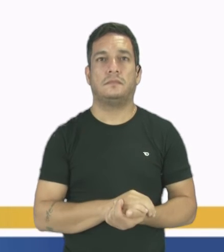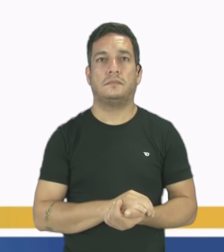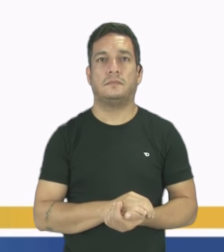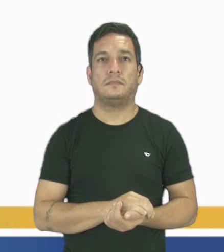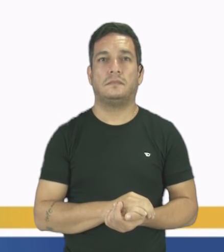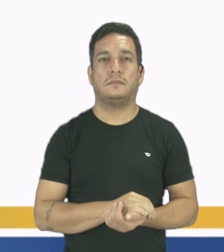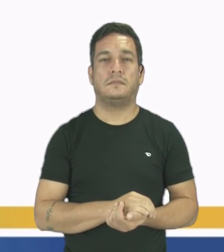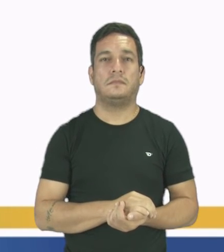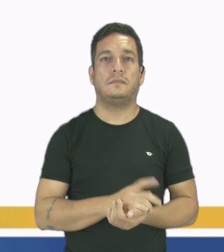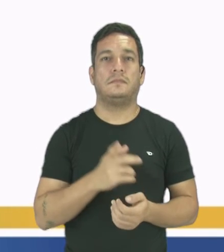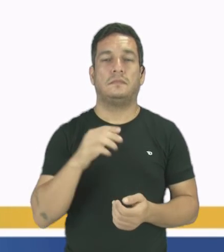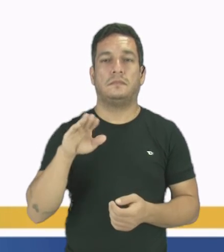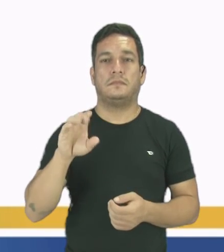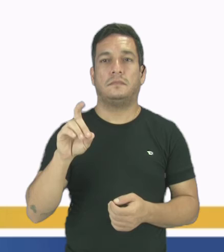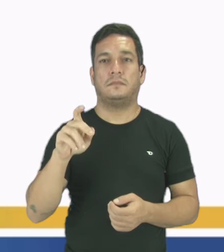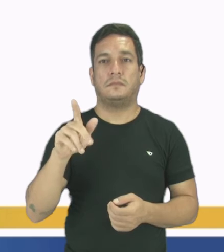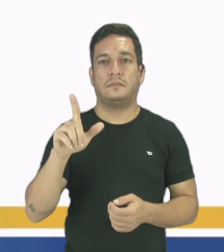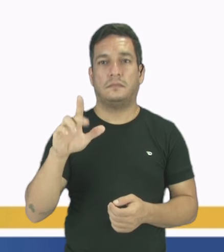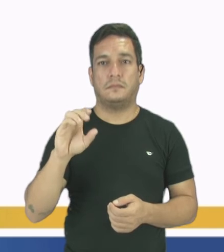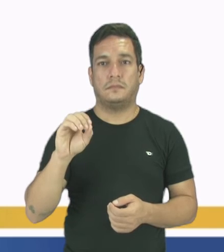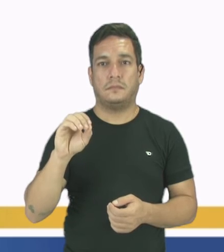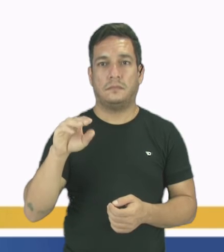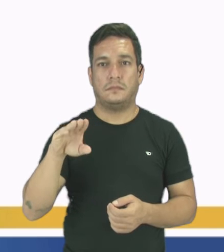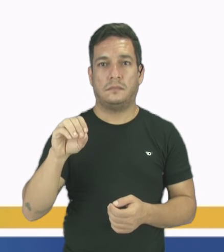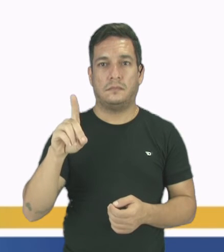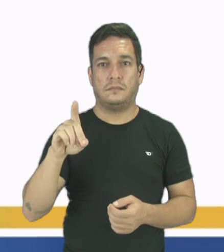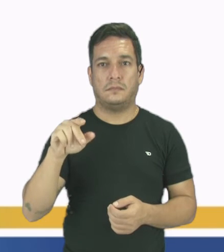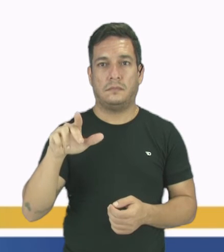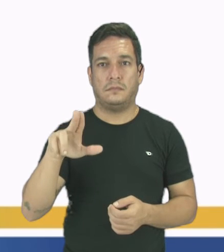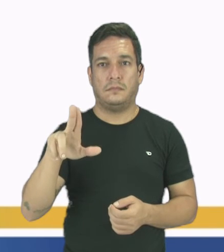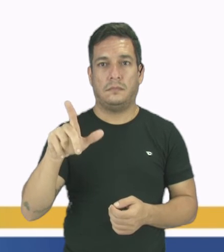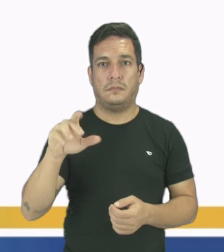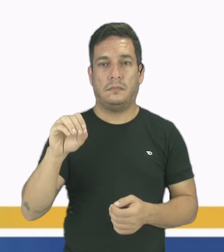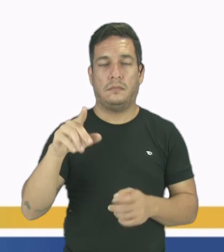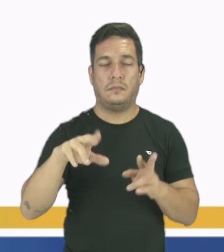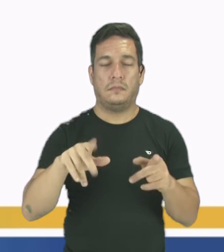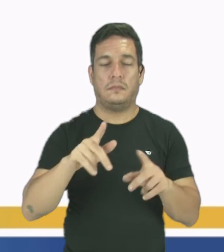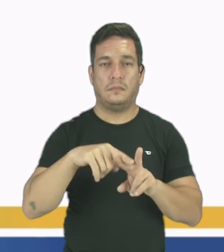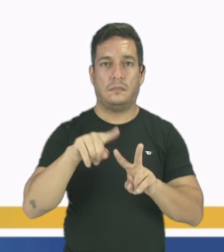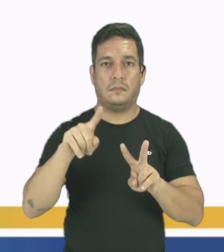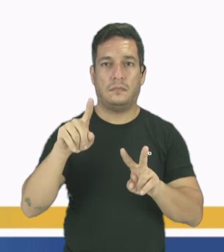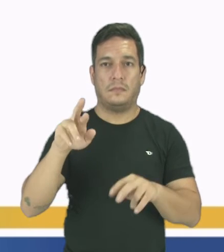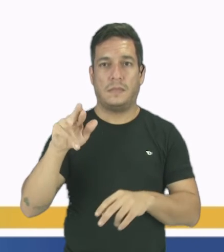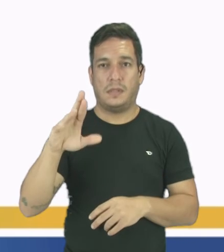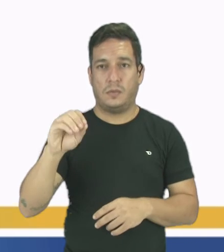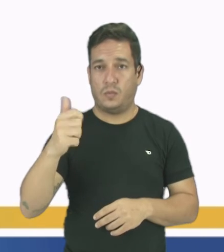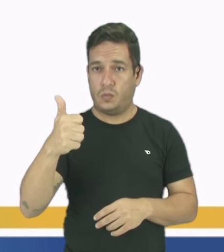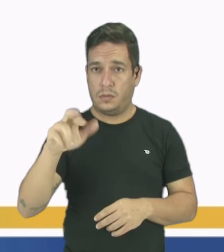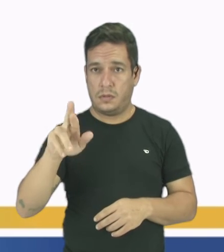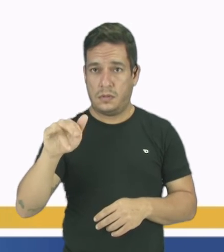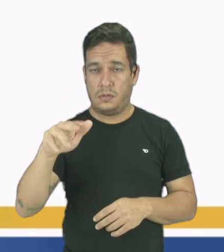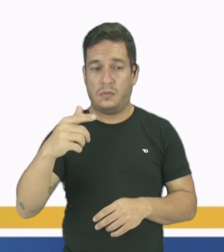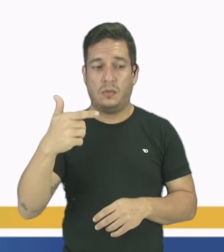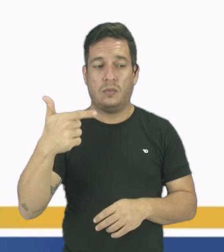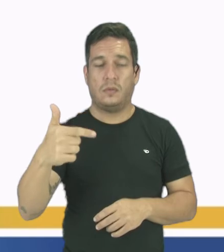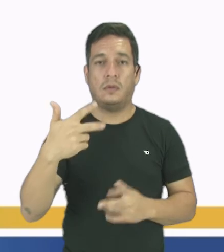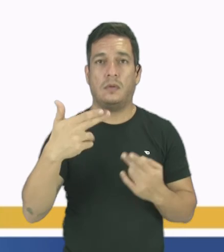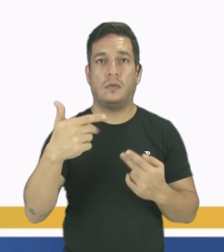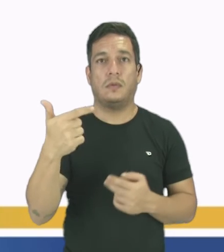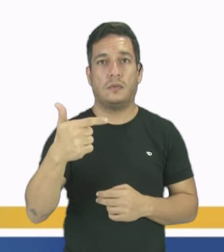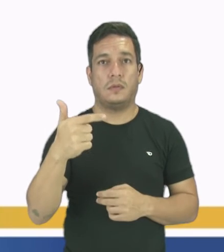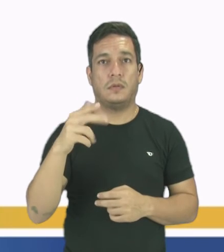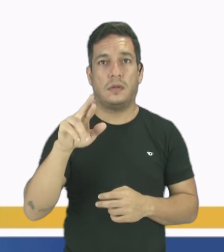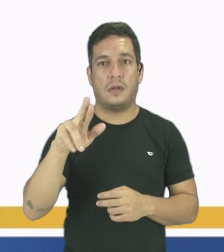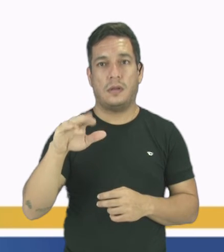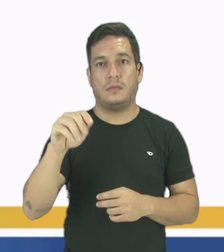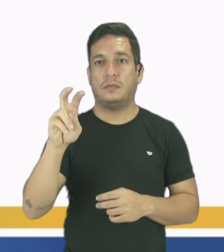E o módulo da diferença do raio 1 e raio 2 será igual a 2 menos 2 raiz de